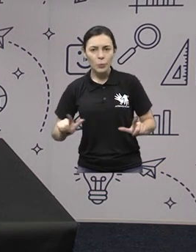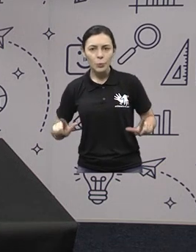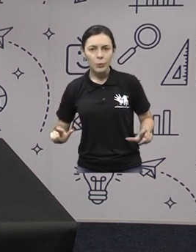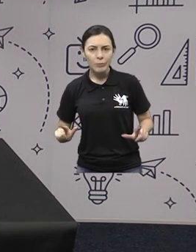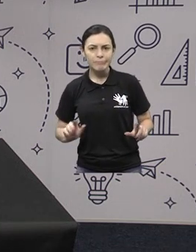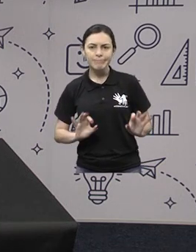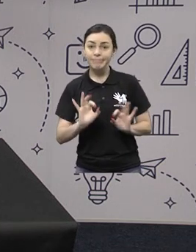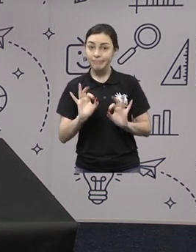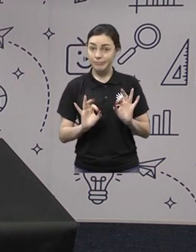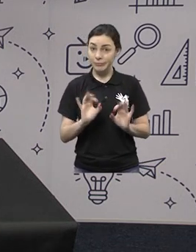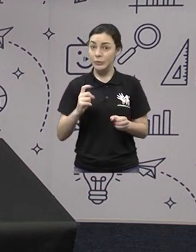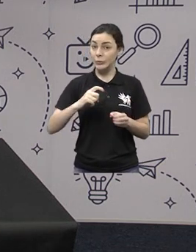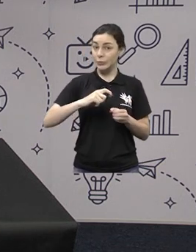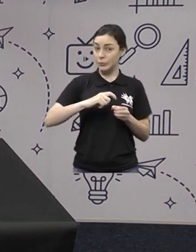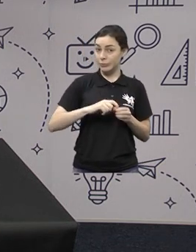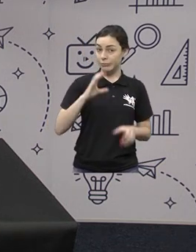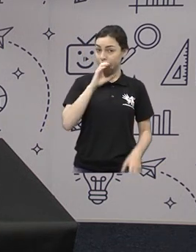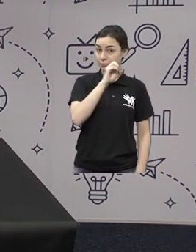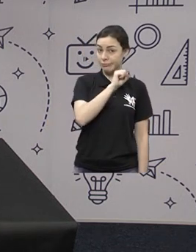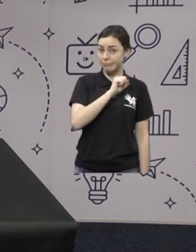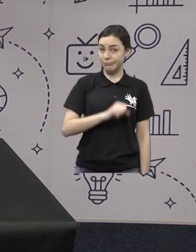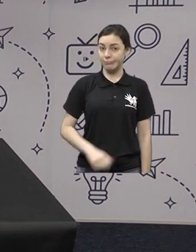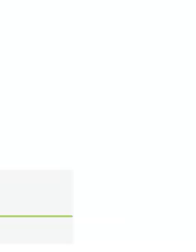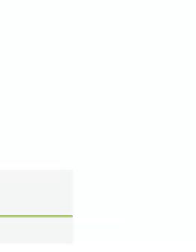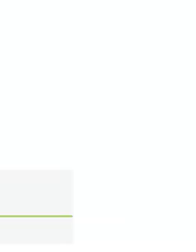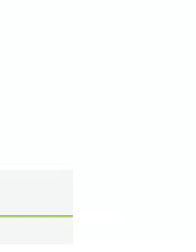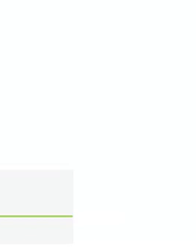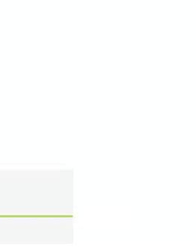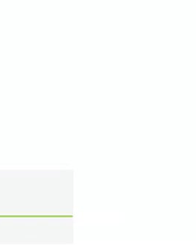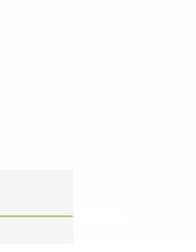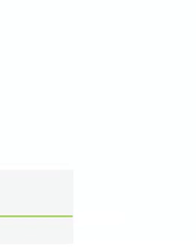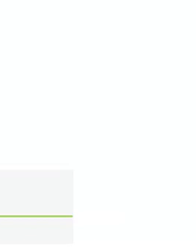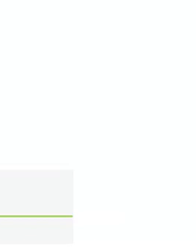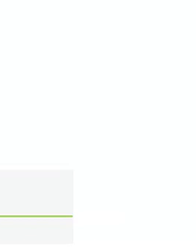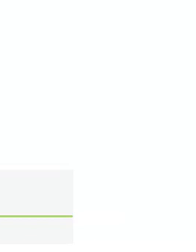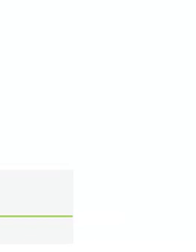se organizem, que logo nós voltamos.